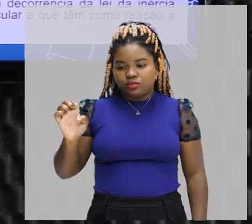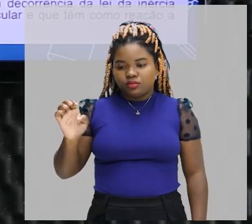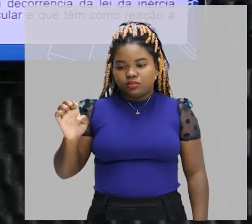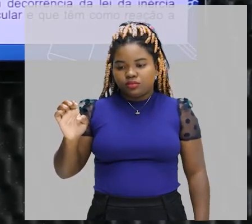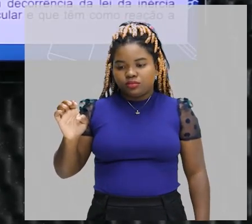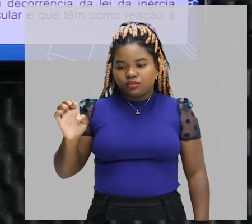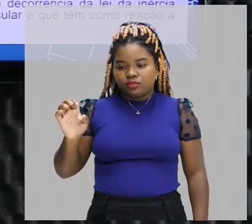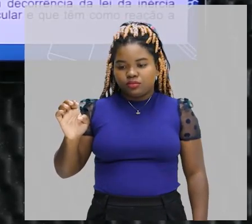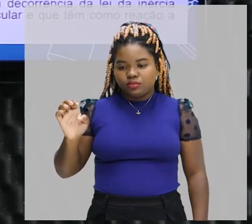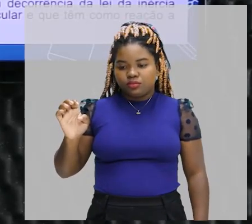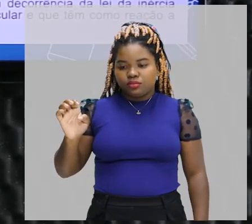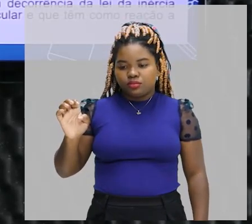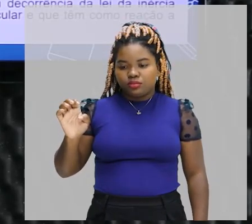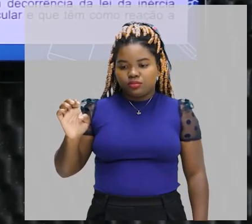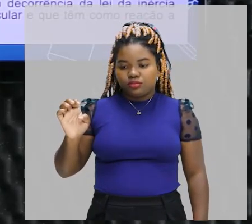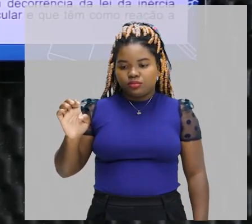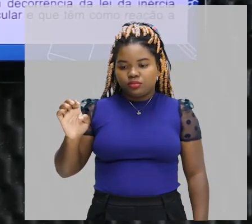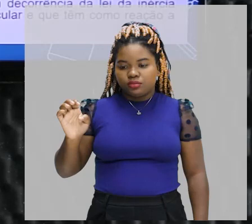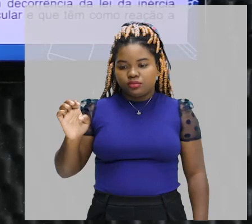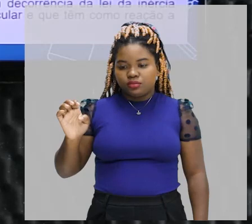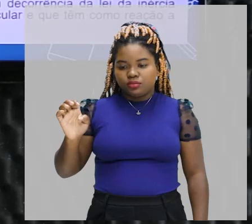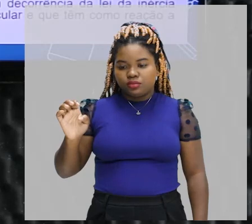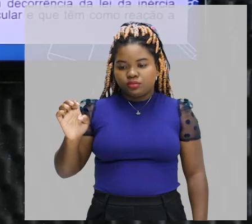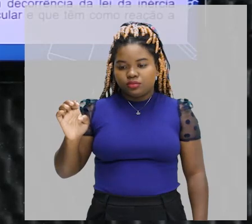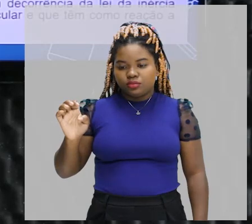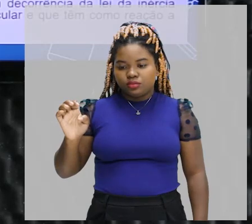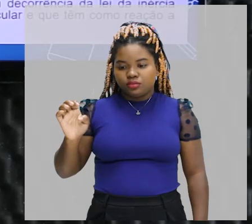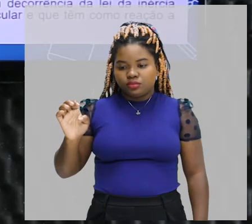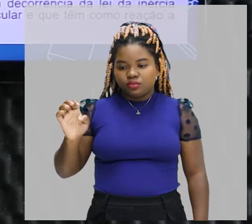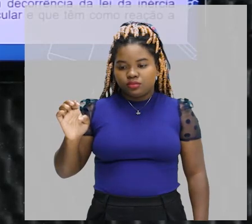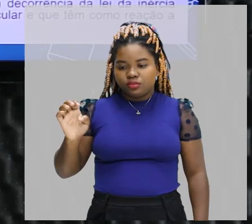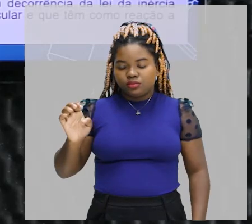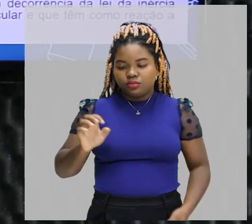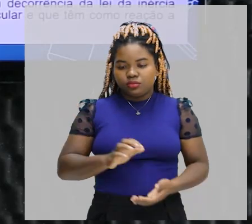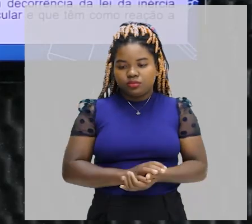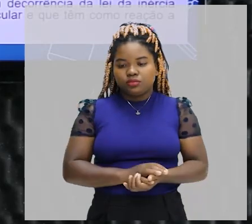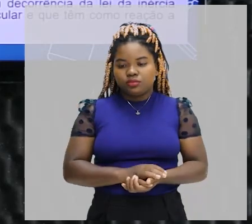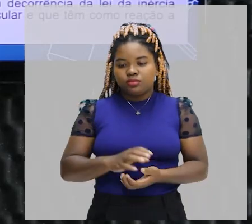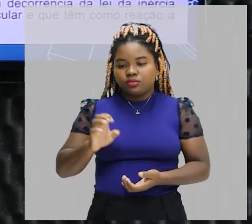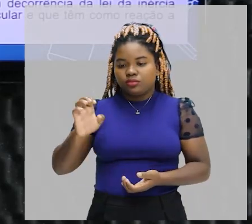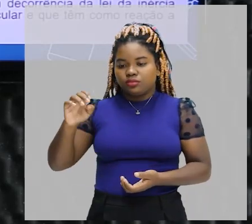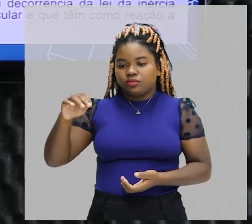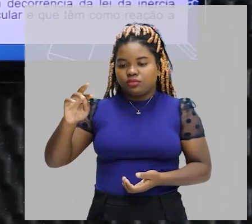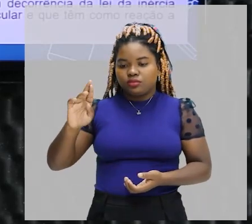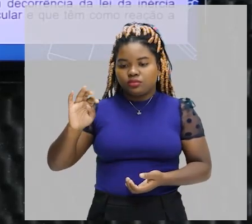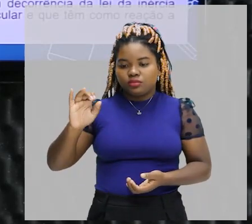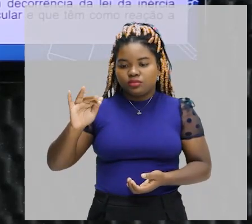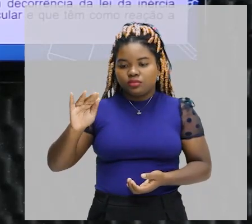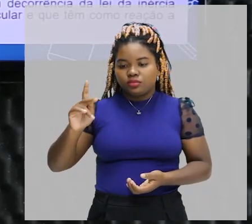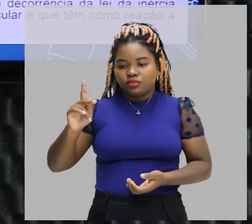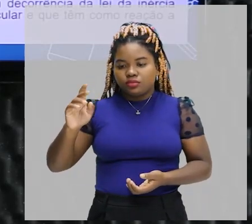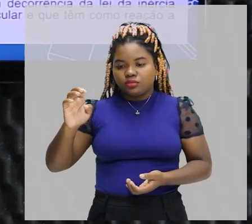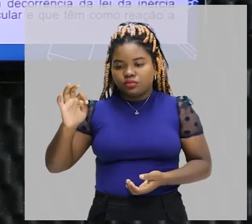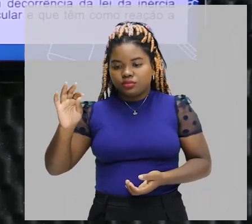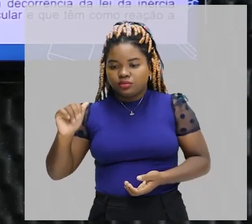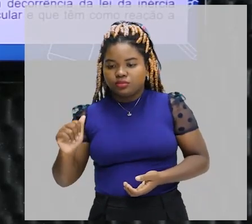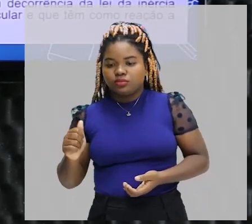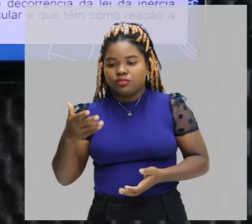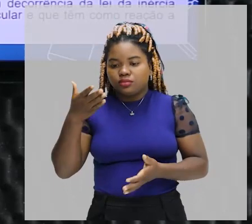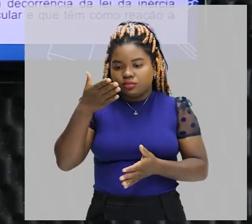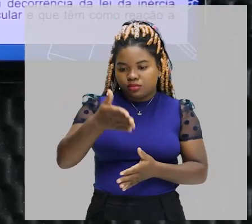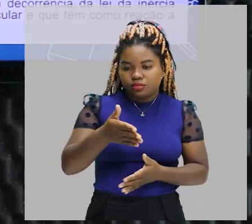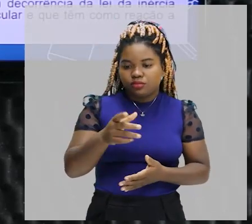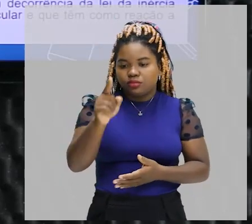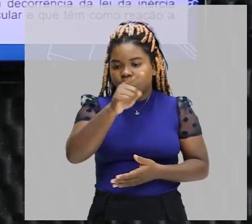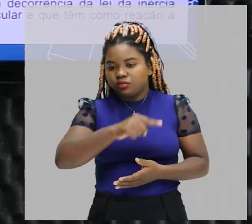como reação a força centrípeta, né? Centrípeta que aponta para o centro do movimento circular, certo?